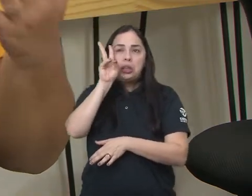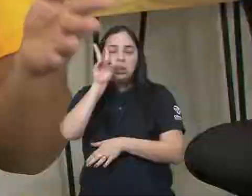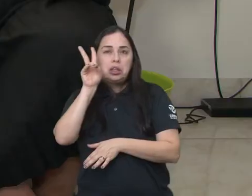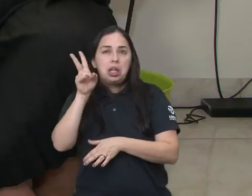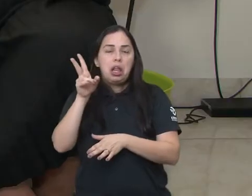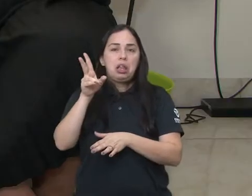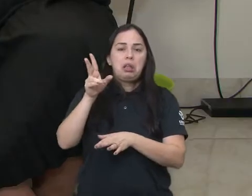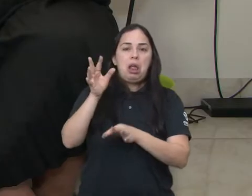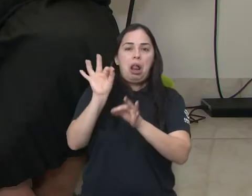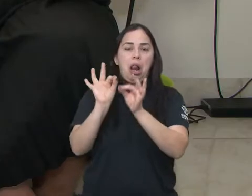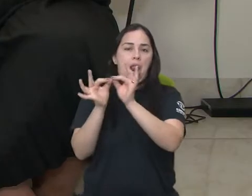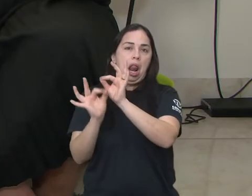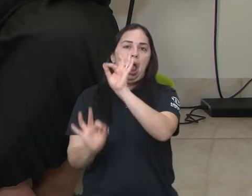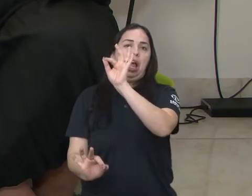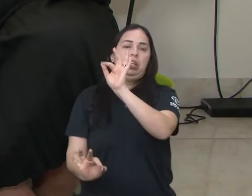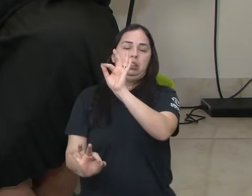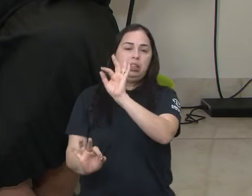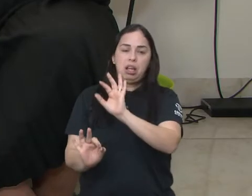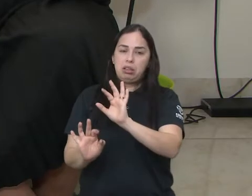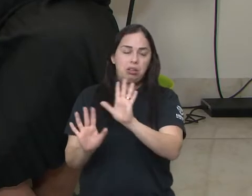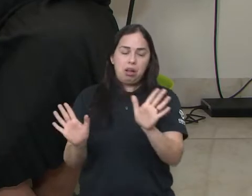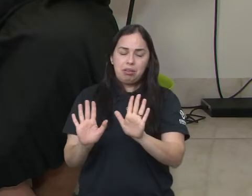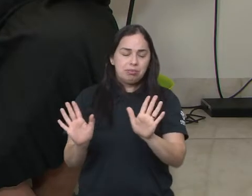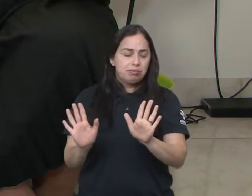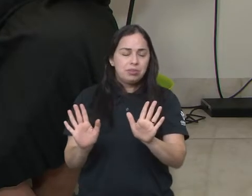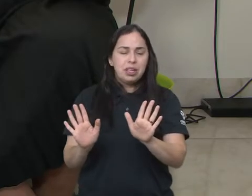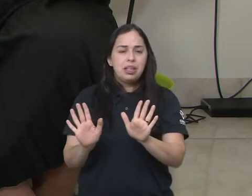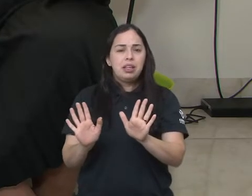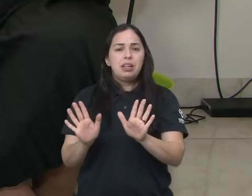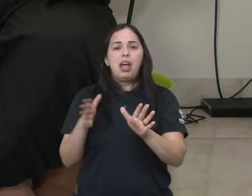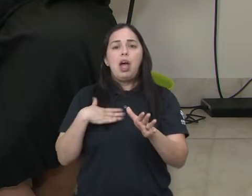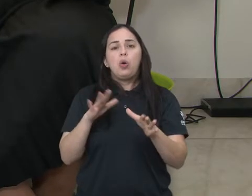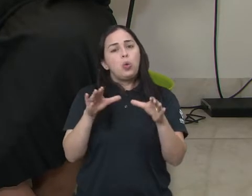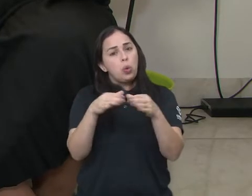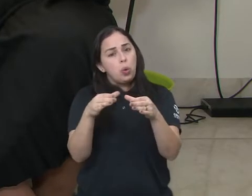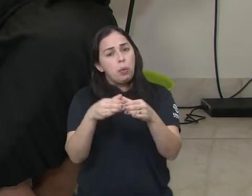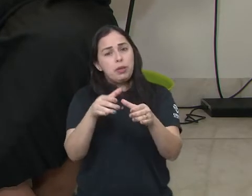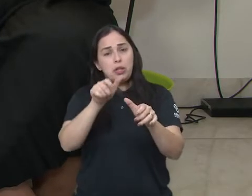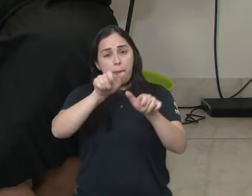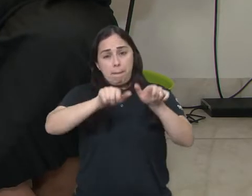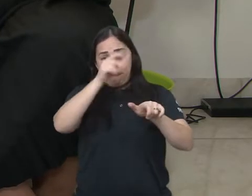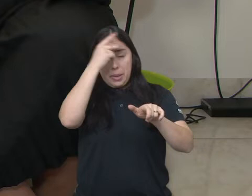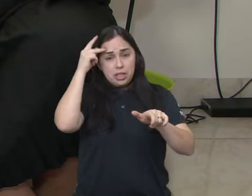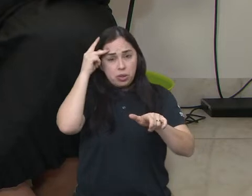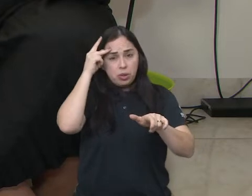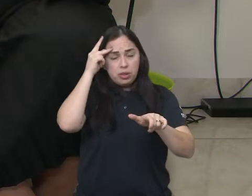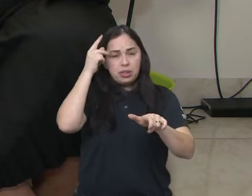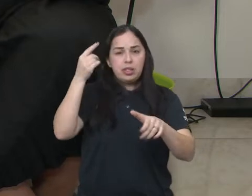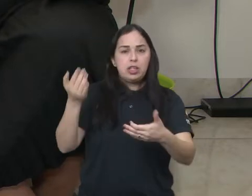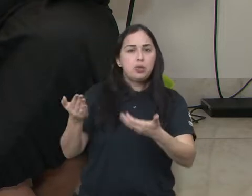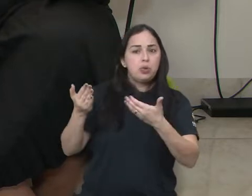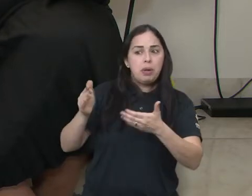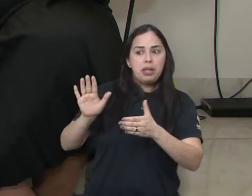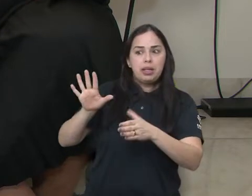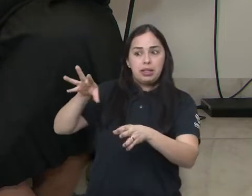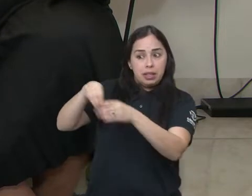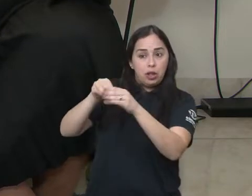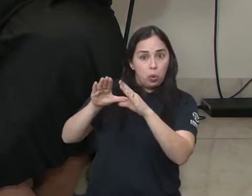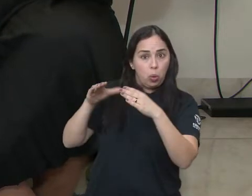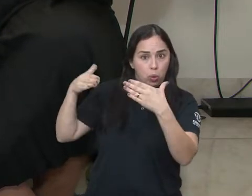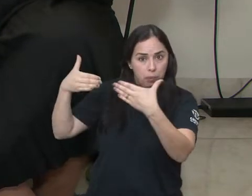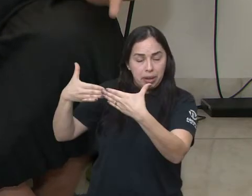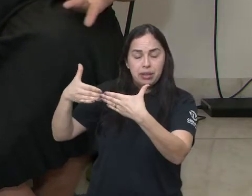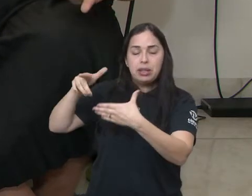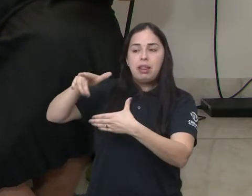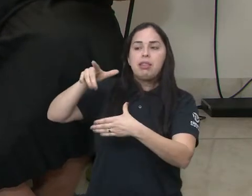querendo contar algo que não existe. Ela fala a história de um grupo de pessoas que suspeita que tem um bicho selvagem dentro do condomínio e